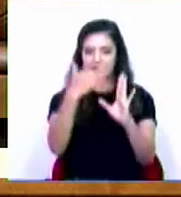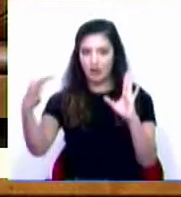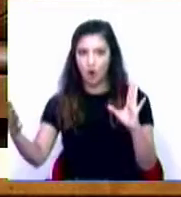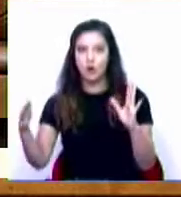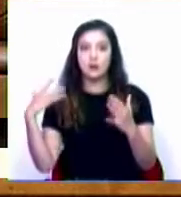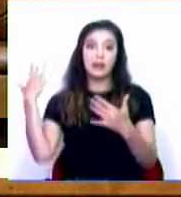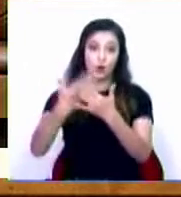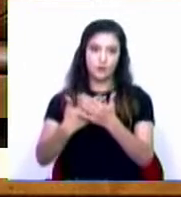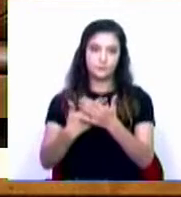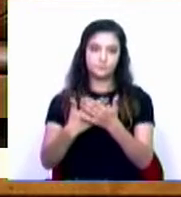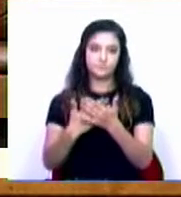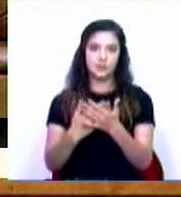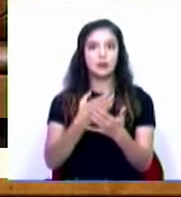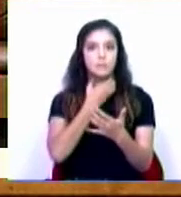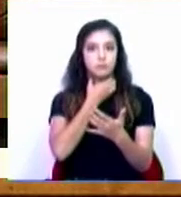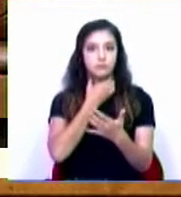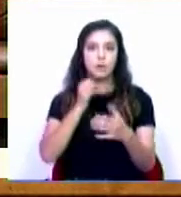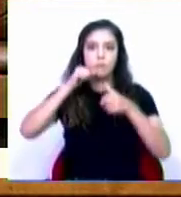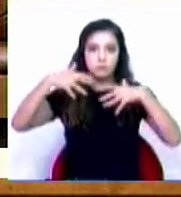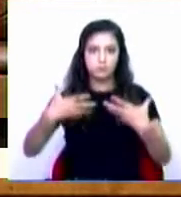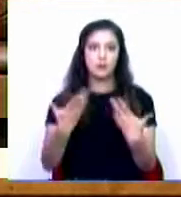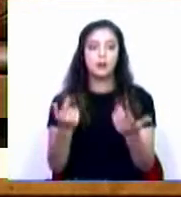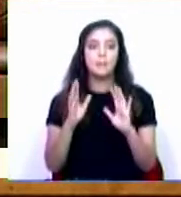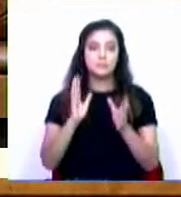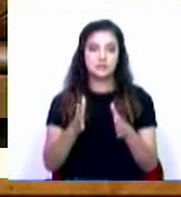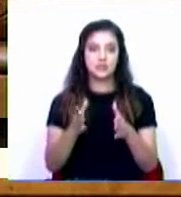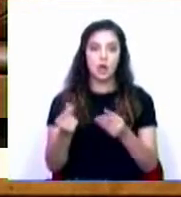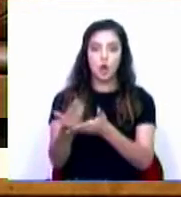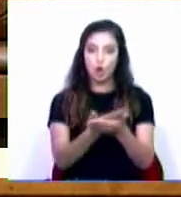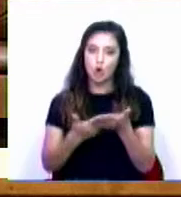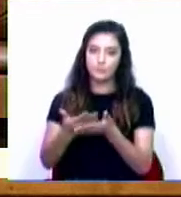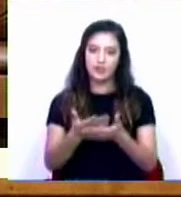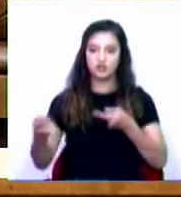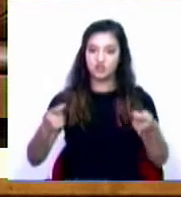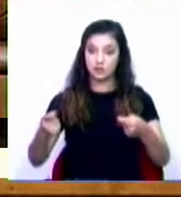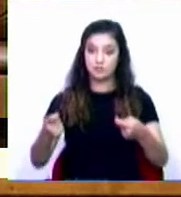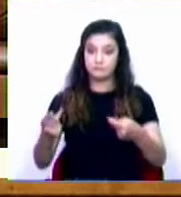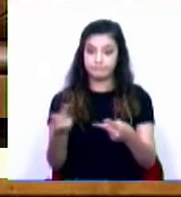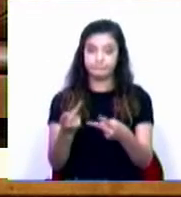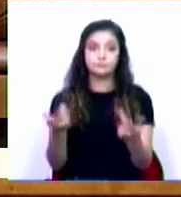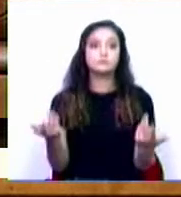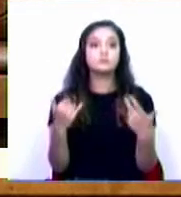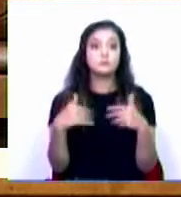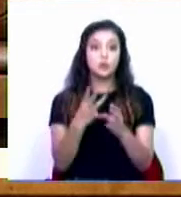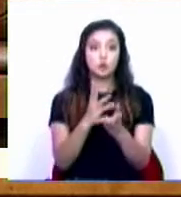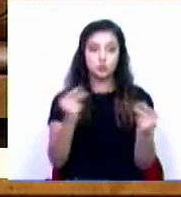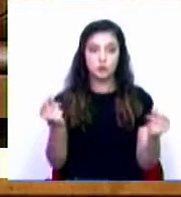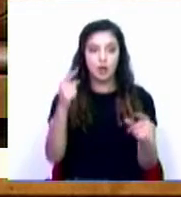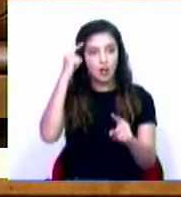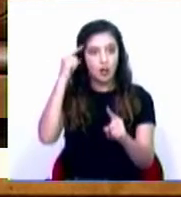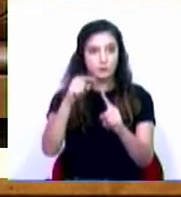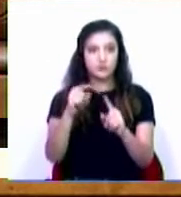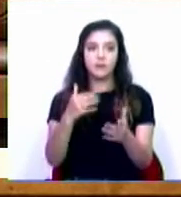cedo, foi necessário compatibilizar a responsabilidade sanitária com a economia. Sempre estivemos do lado da solução, do apoio às empresas e